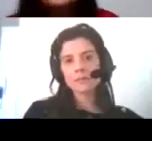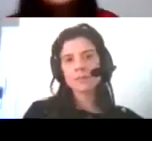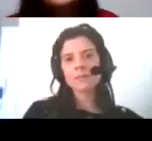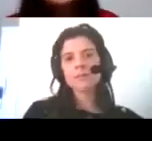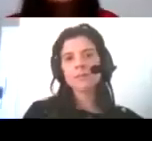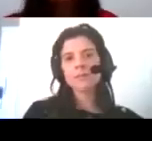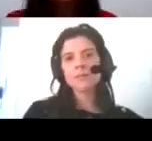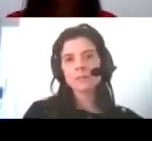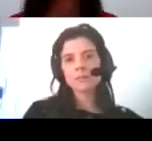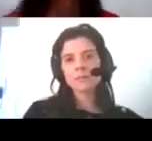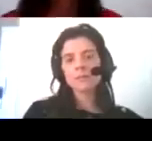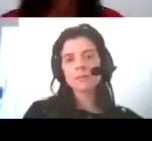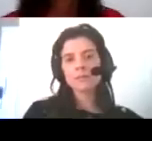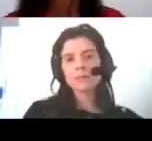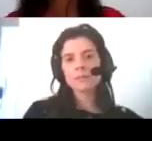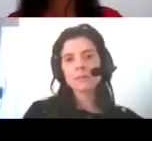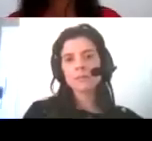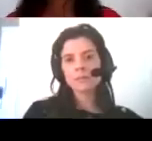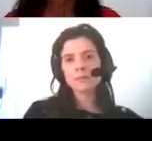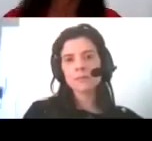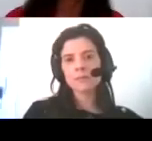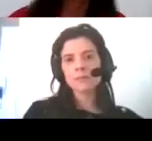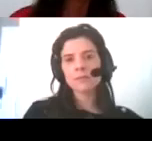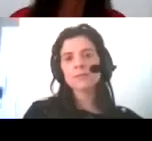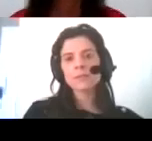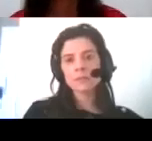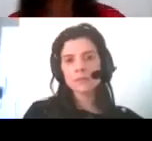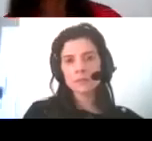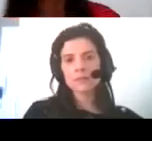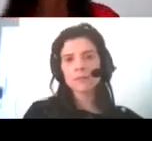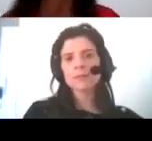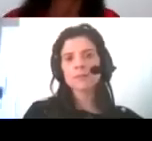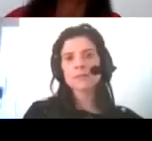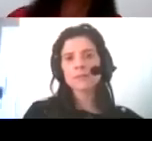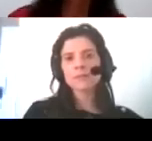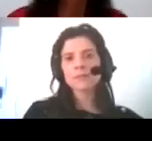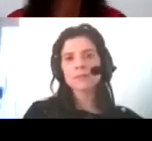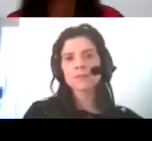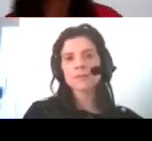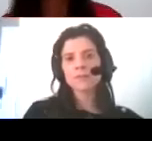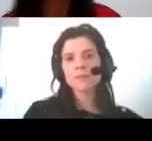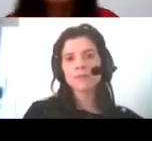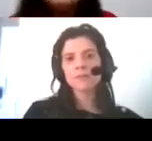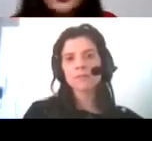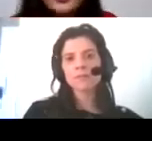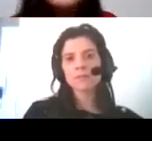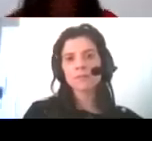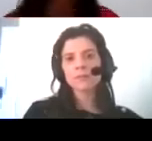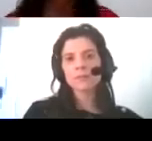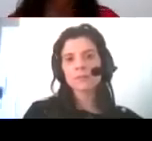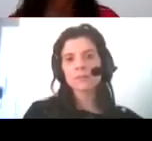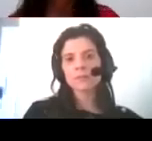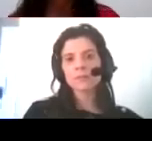o tempo todo. Então, se a todo tempo eu estiver agindo como um elástico, como um clips, como uma borracha, como um lápis, como uma